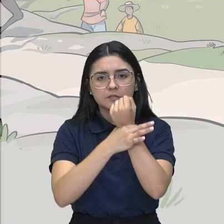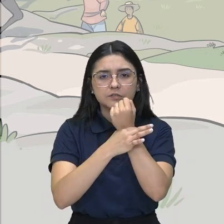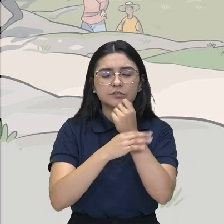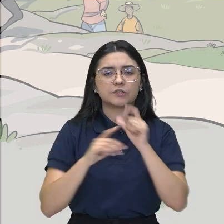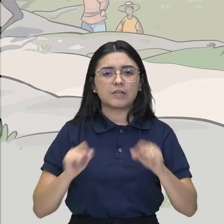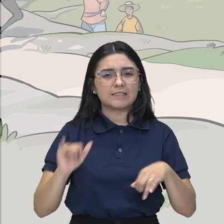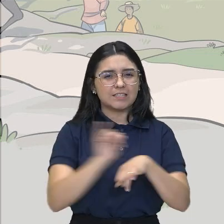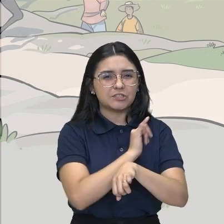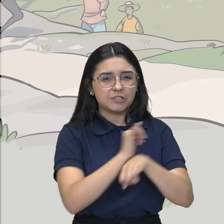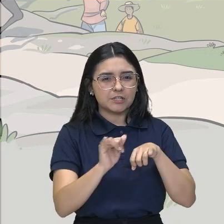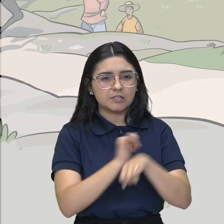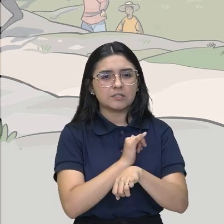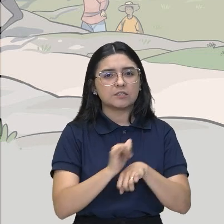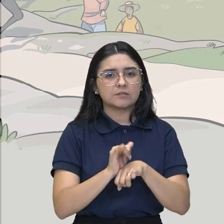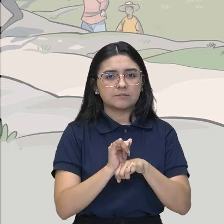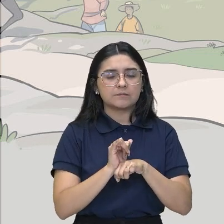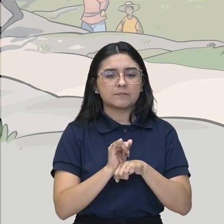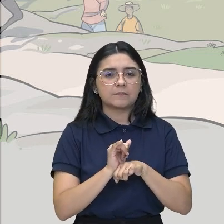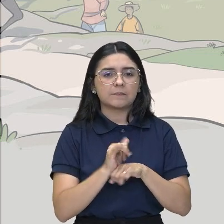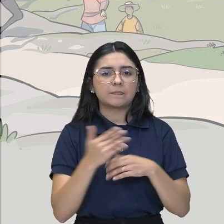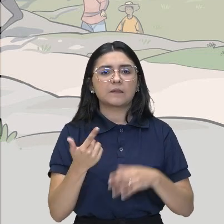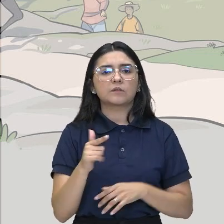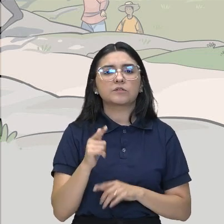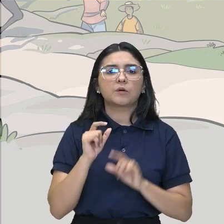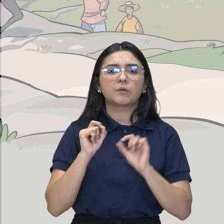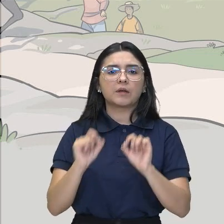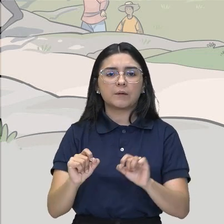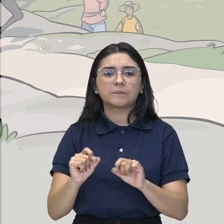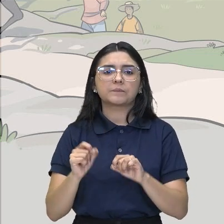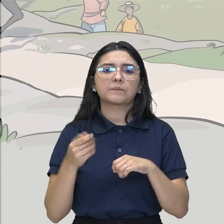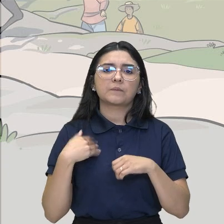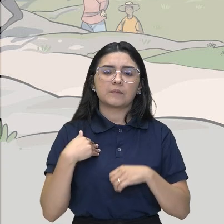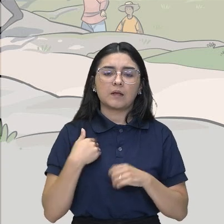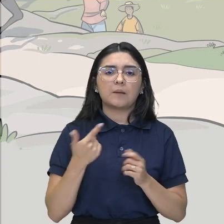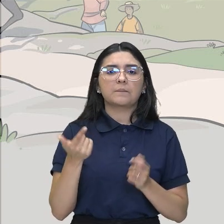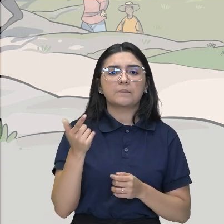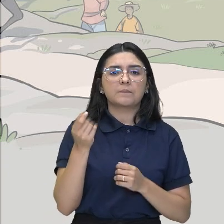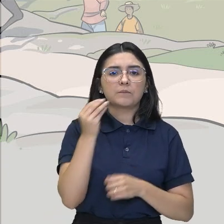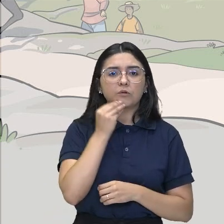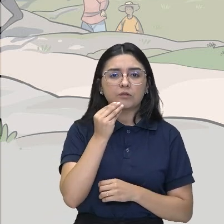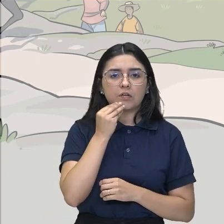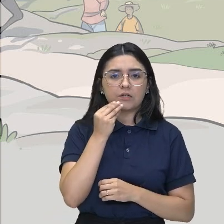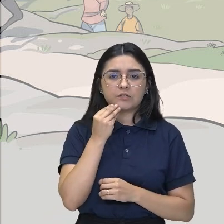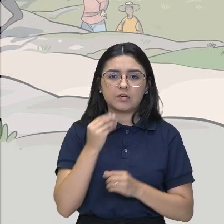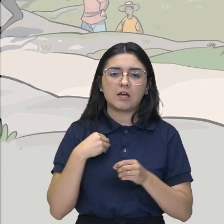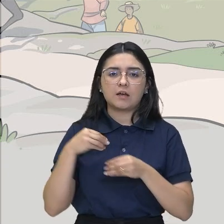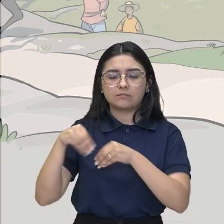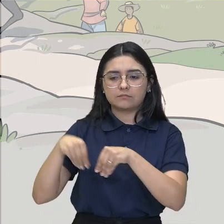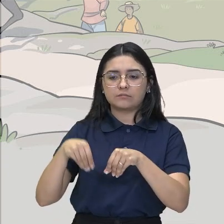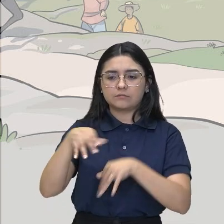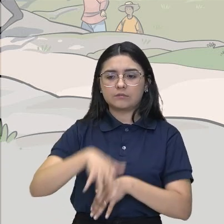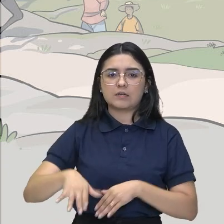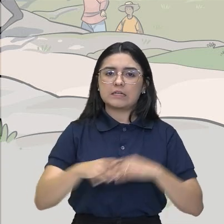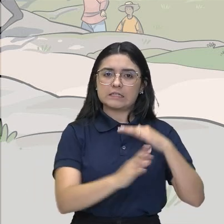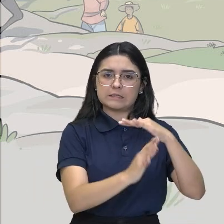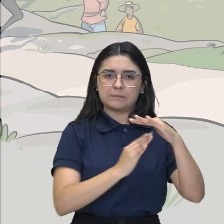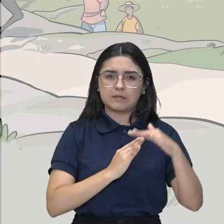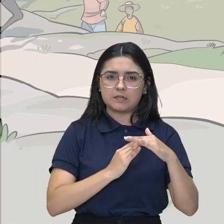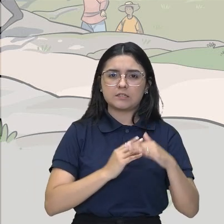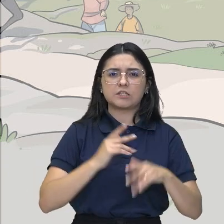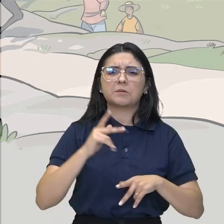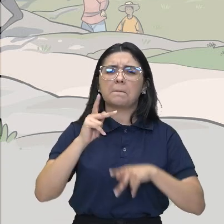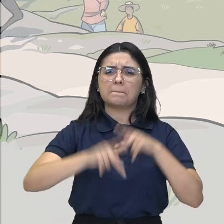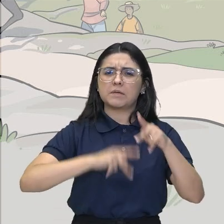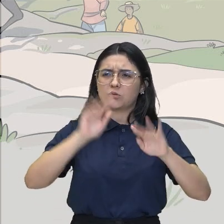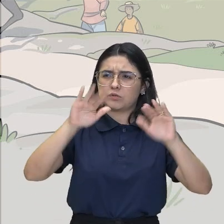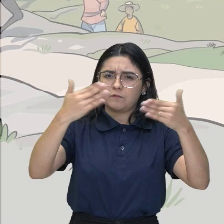negros libertos não teriam acesso à terra, ou basicamente os imigrantes que estavam vindo para o Brasil para